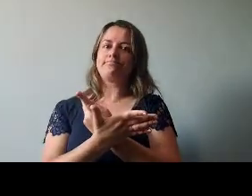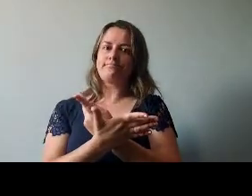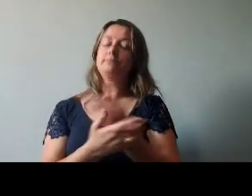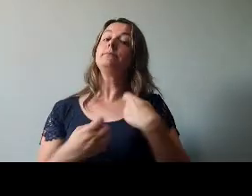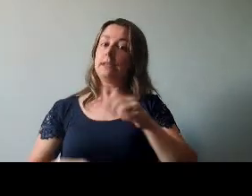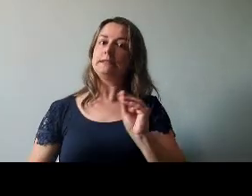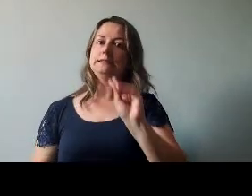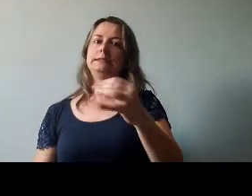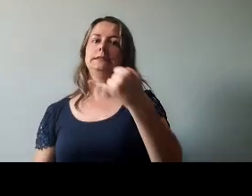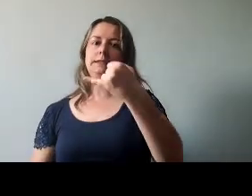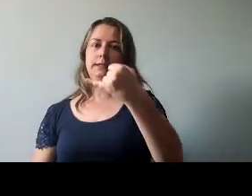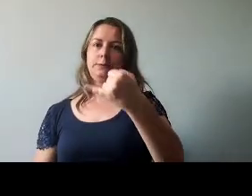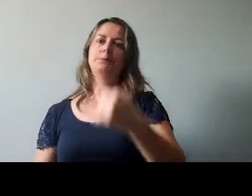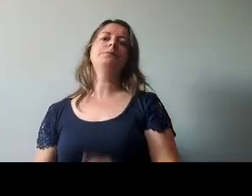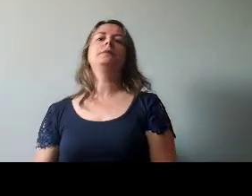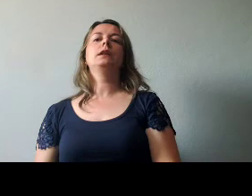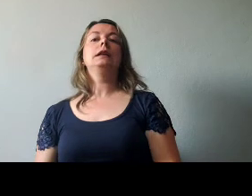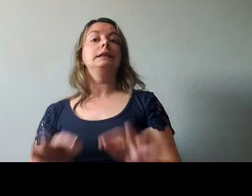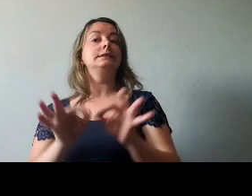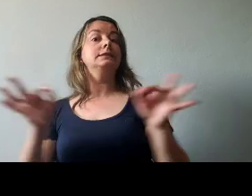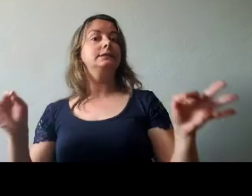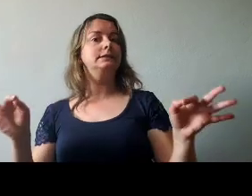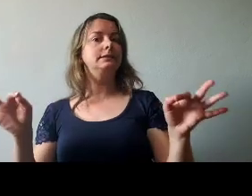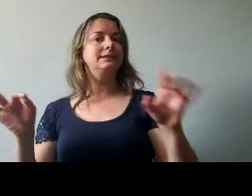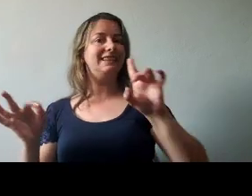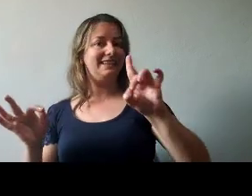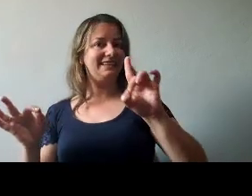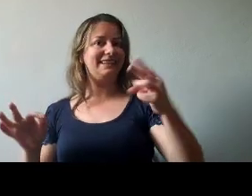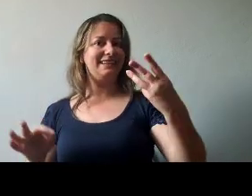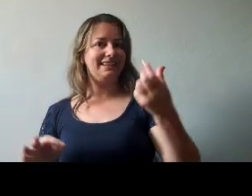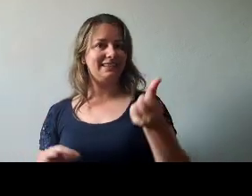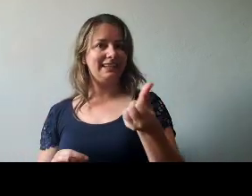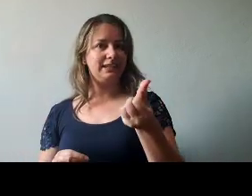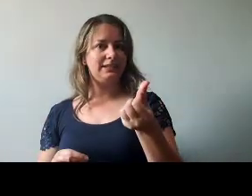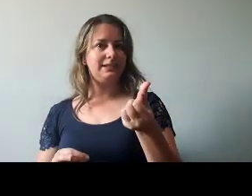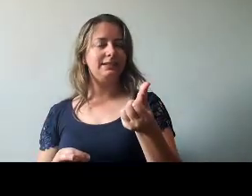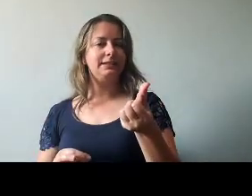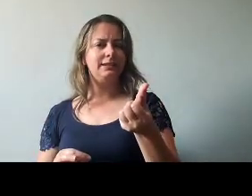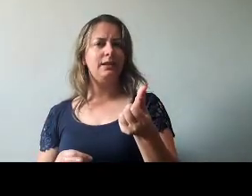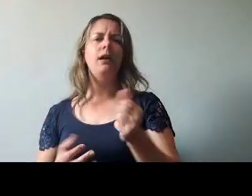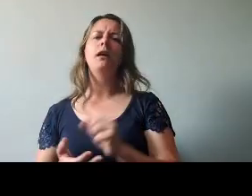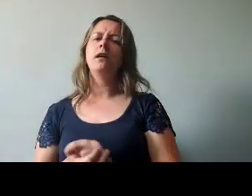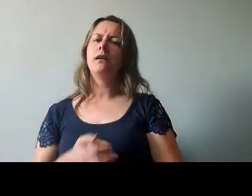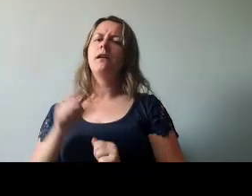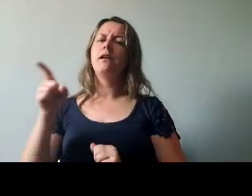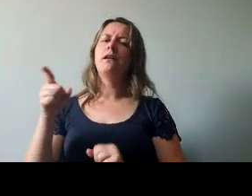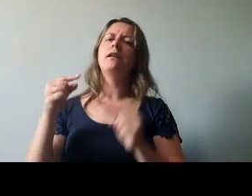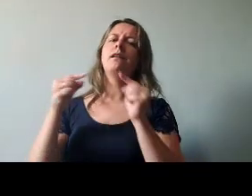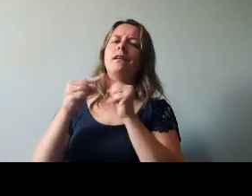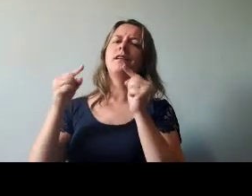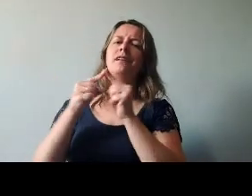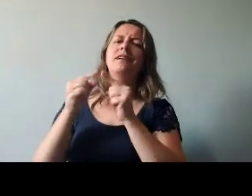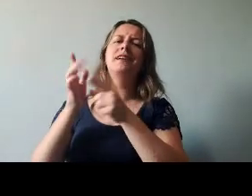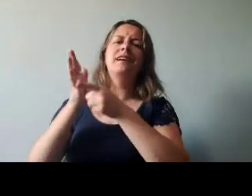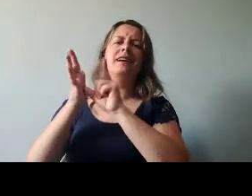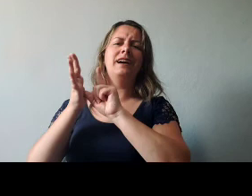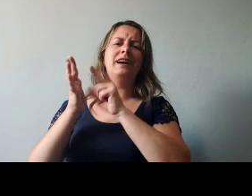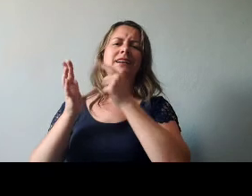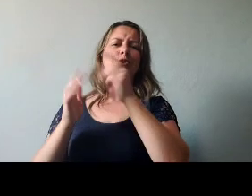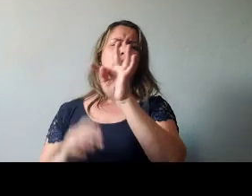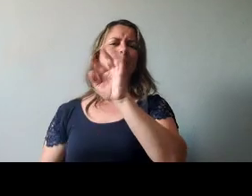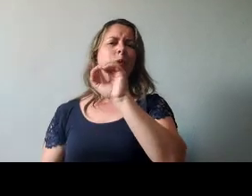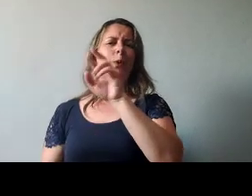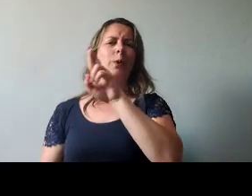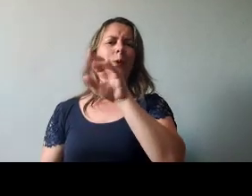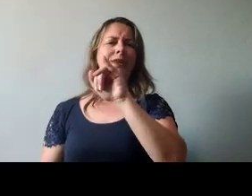A distância percorrida é 36. Vejam, é um problema típico de Torricelli, ó, não tem o tempo não é dado, o tempo